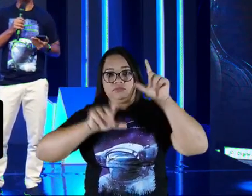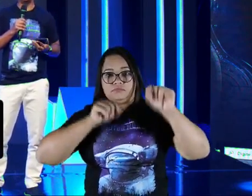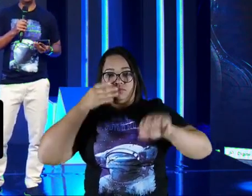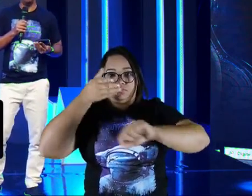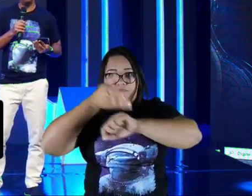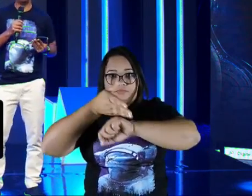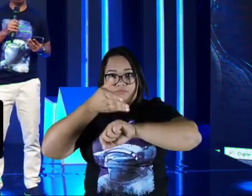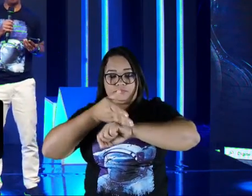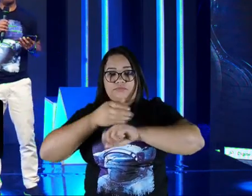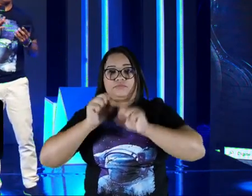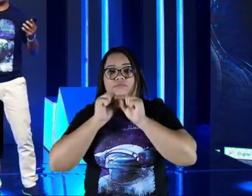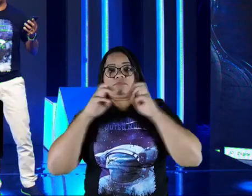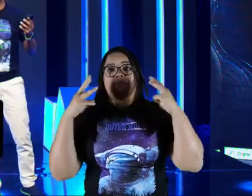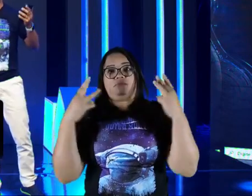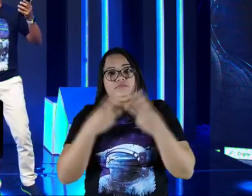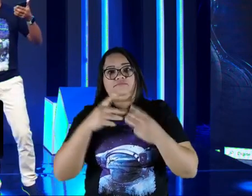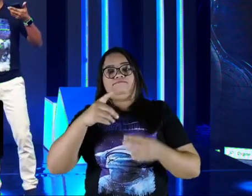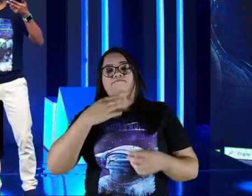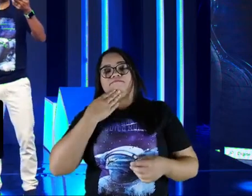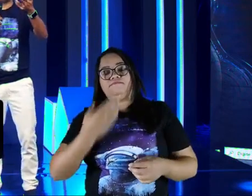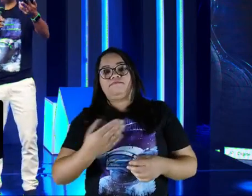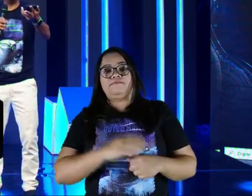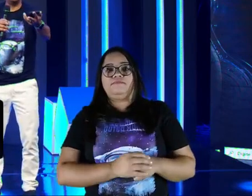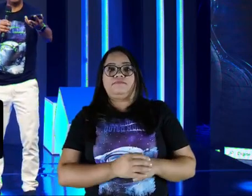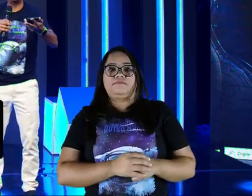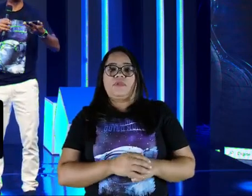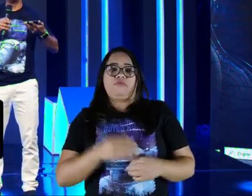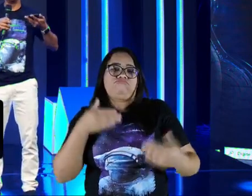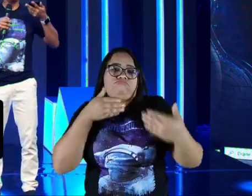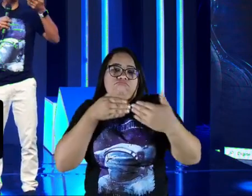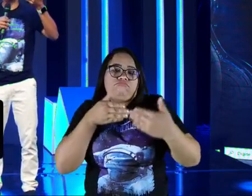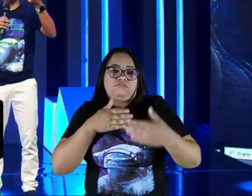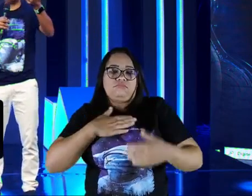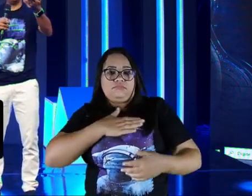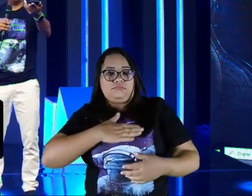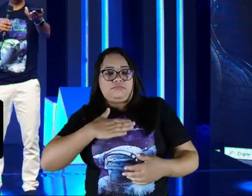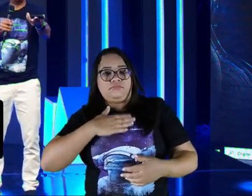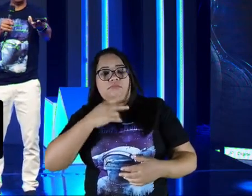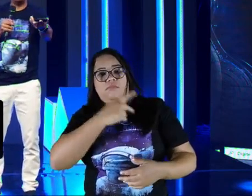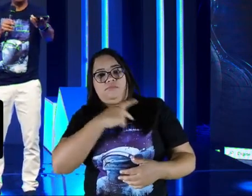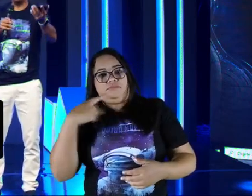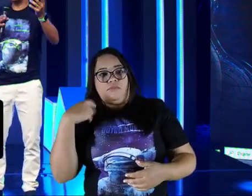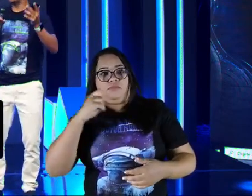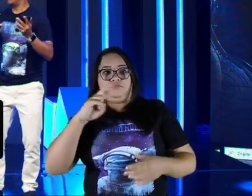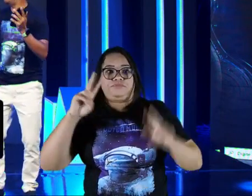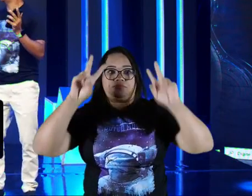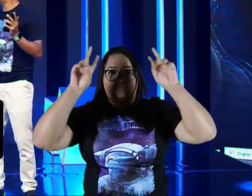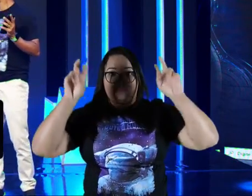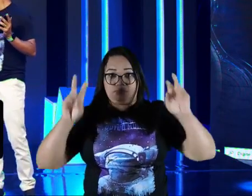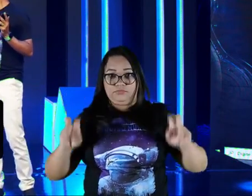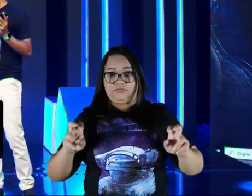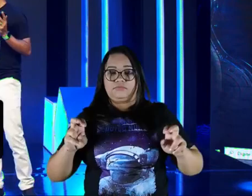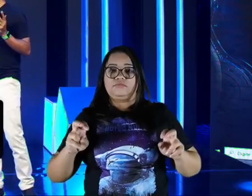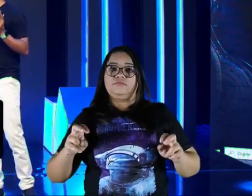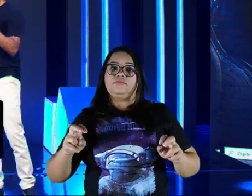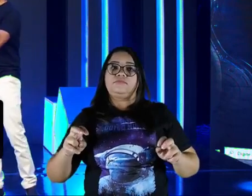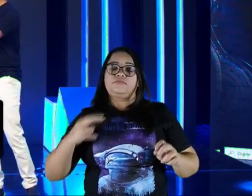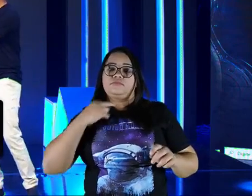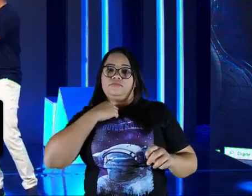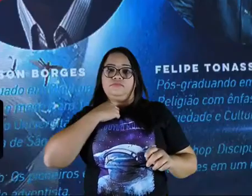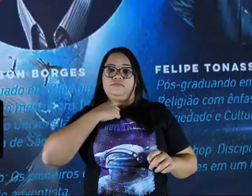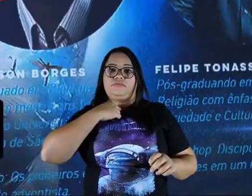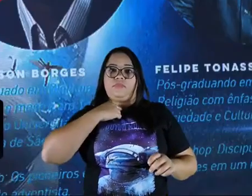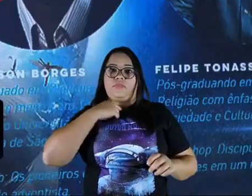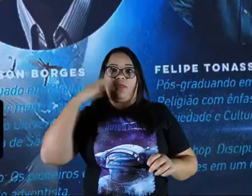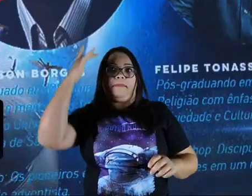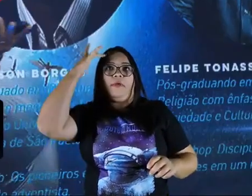entrar ali no seu workshop preferido. Vai escolher por afinidade de pastor, vai escolher por afinidade de tema. O que não pode é ficar sem escolher. Exato. Ou